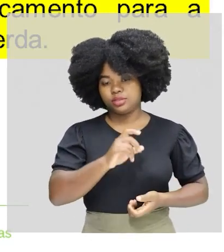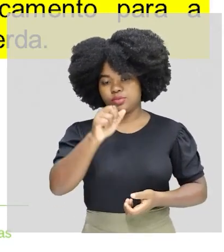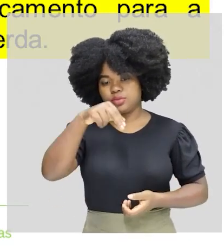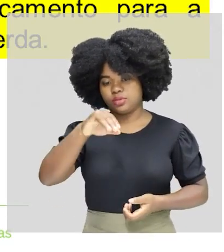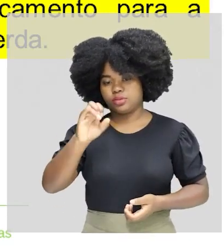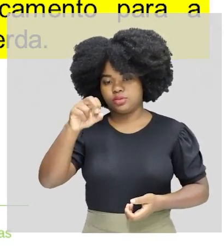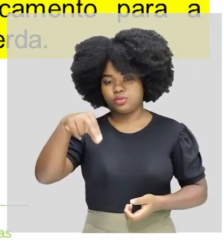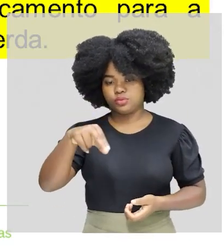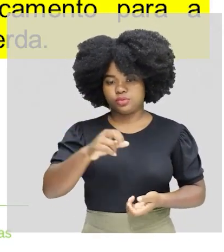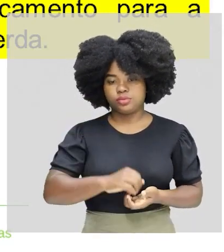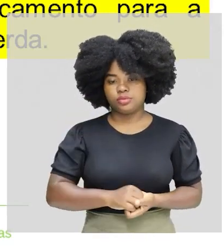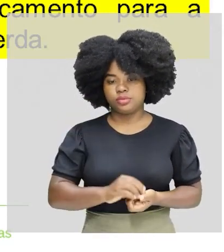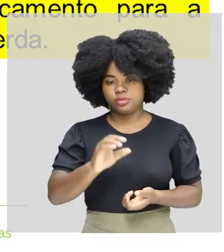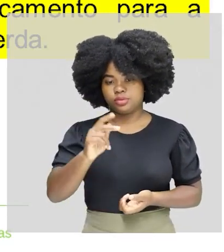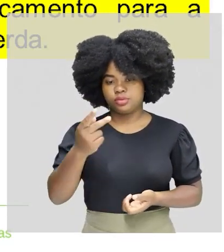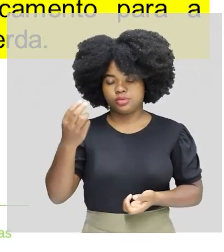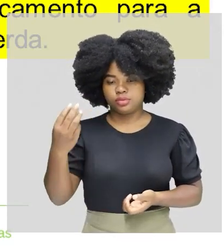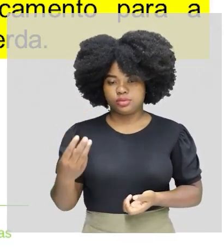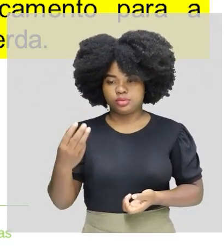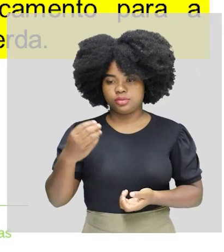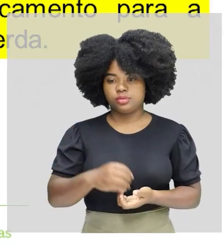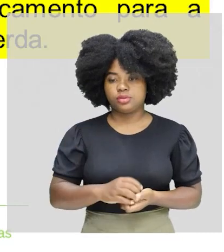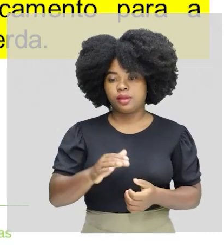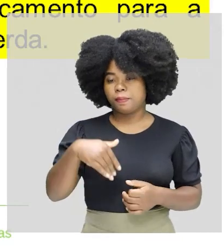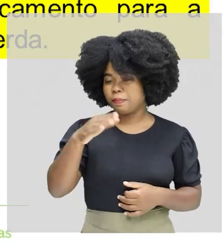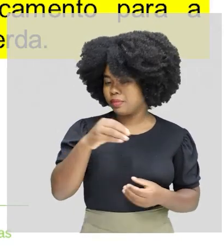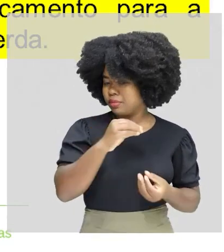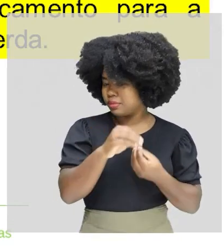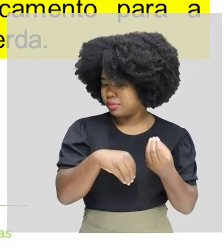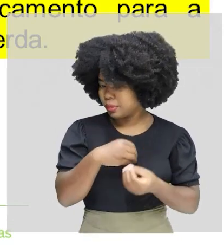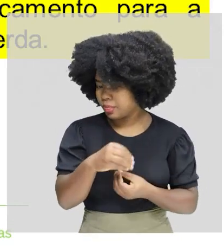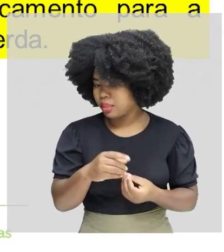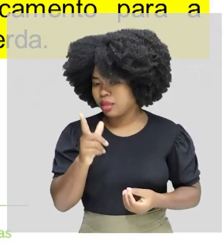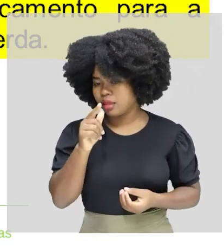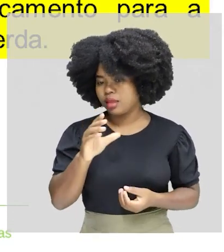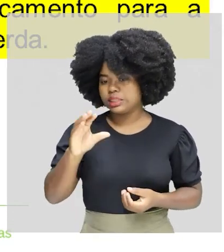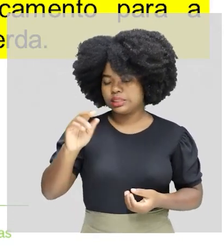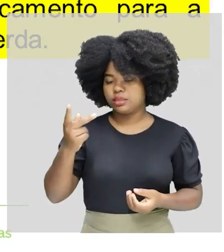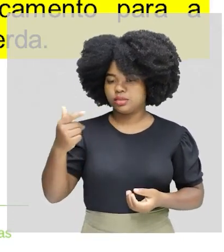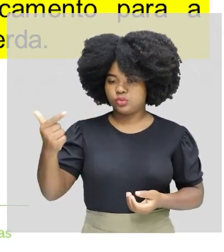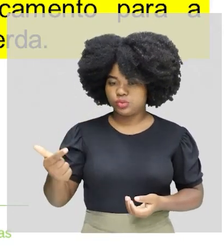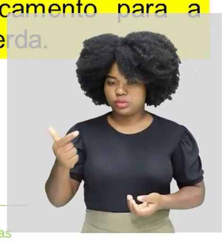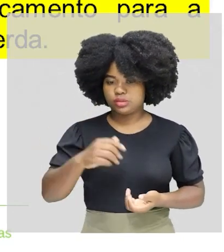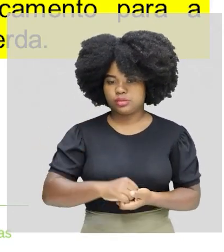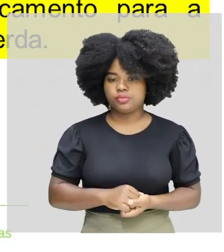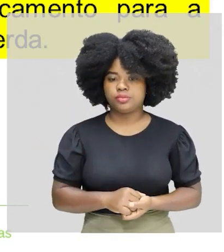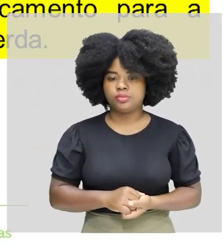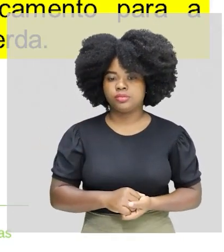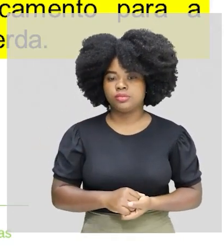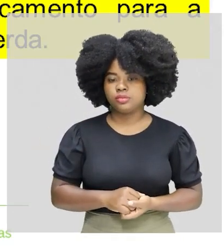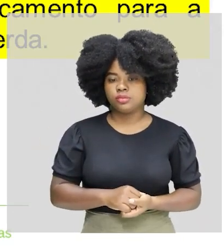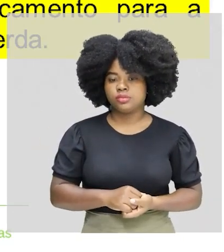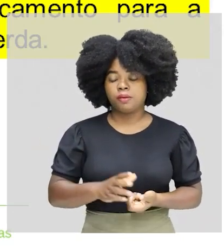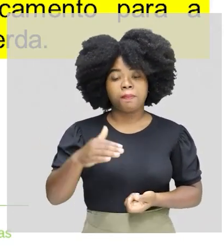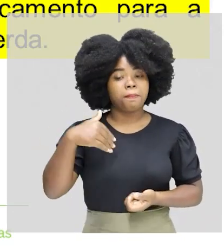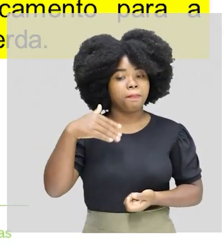ânion, certo? Ele é mais solúvel em água. E dessa forma, ele é